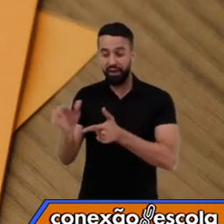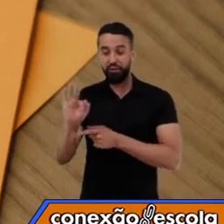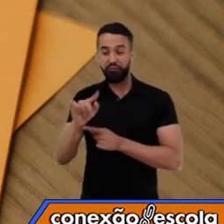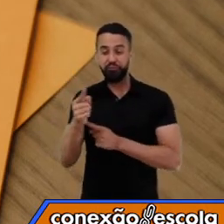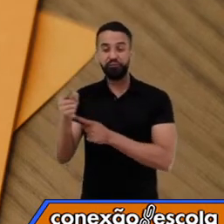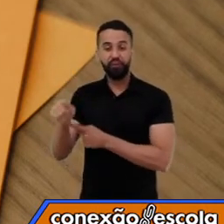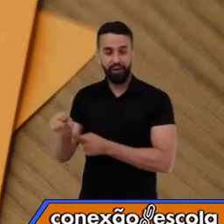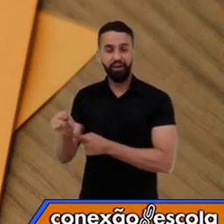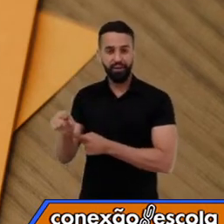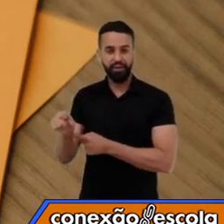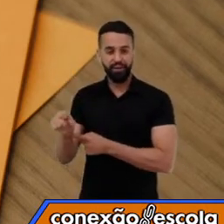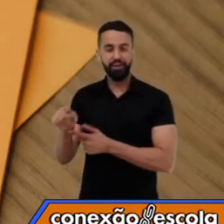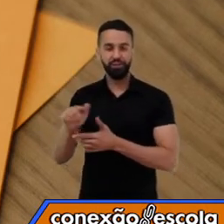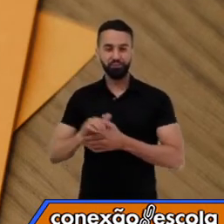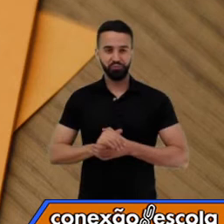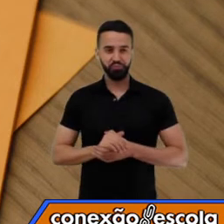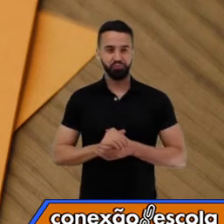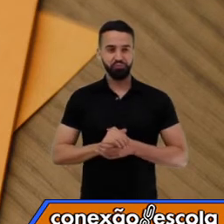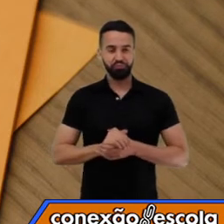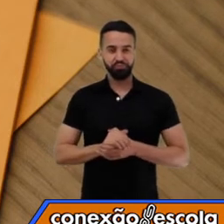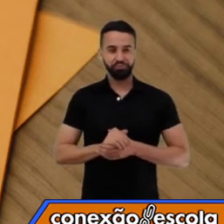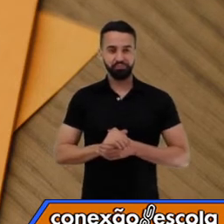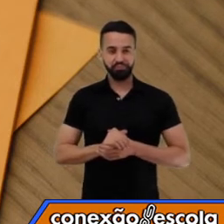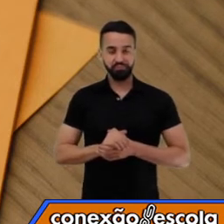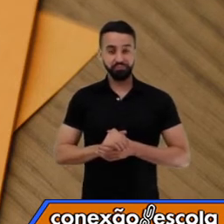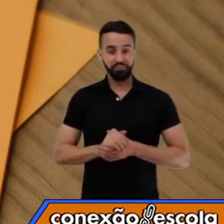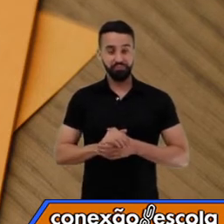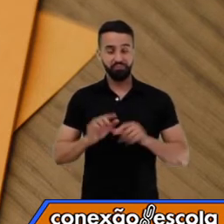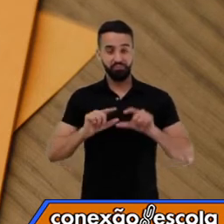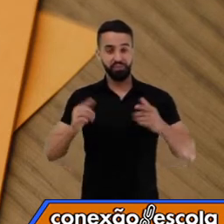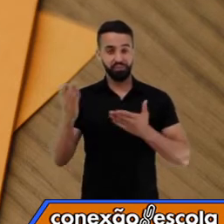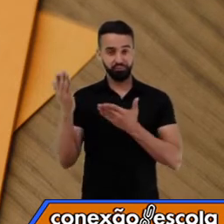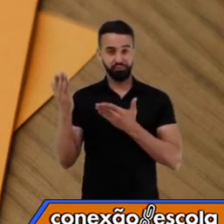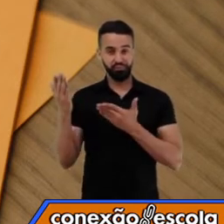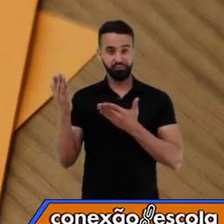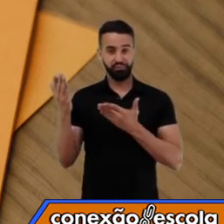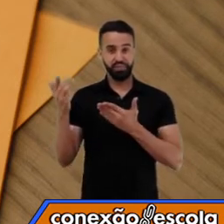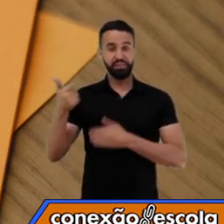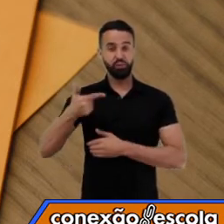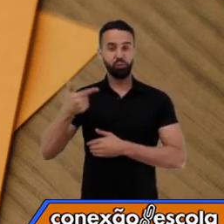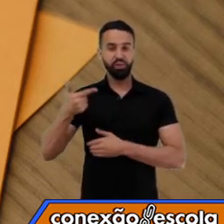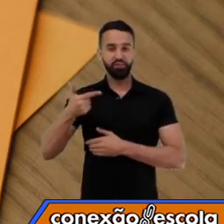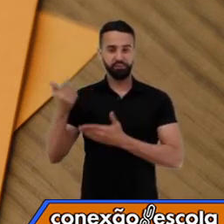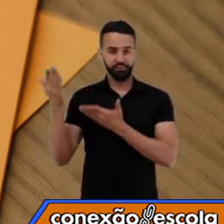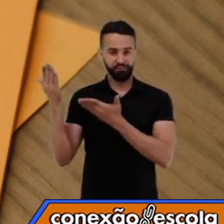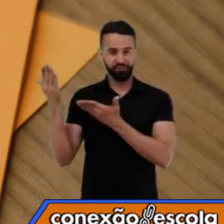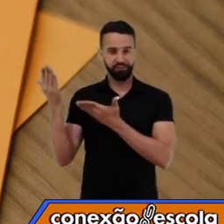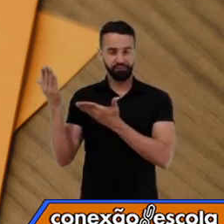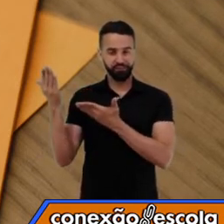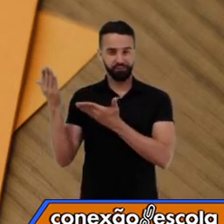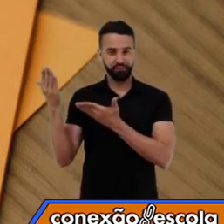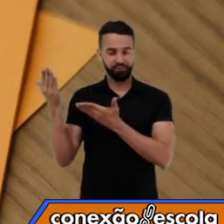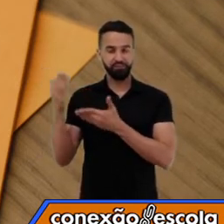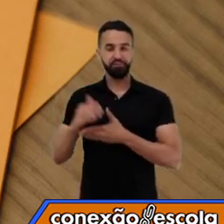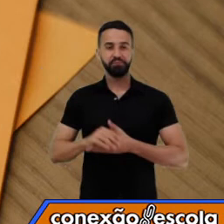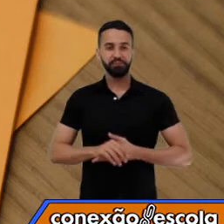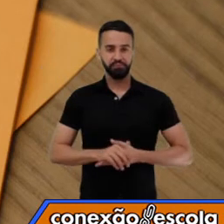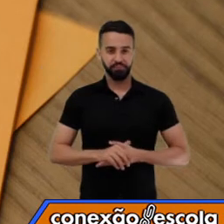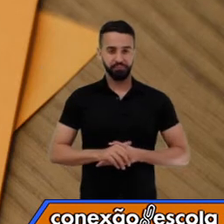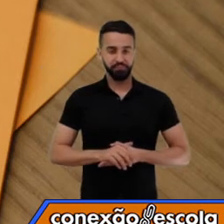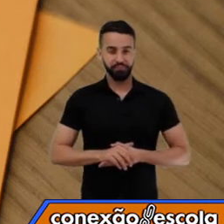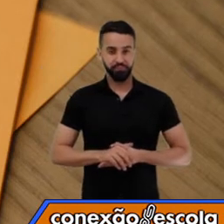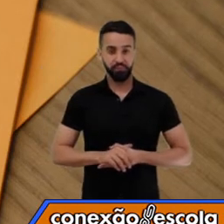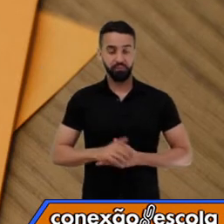de fã Ok na segunda frase Twister nova Oi gente se